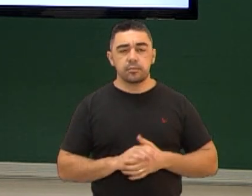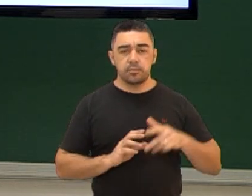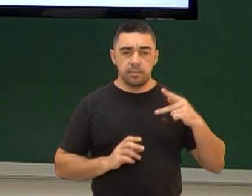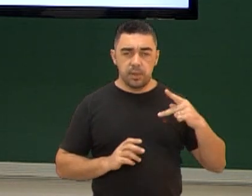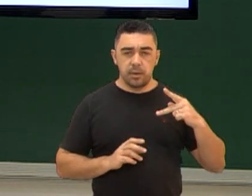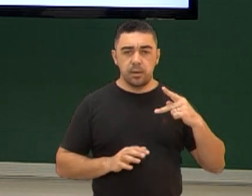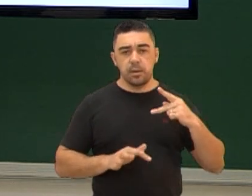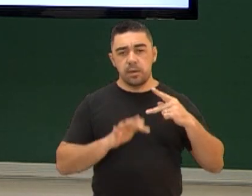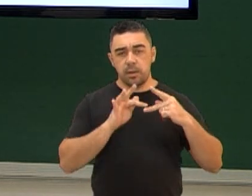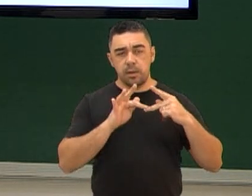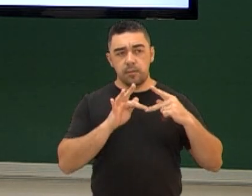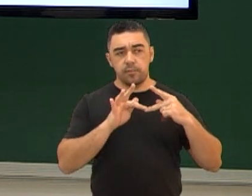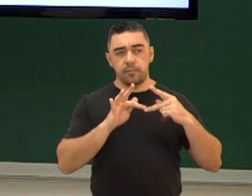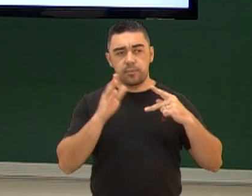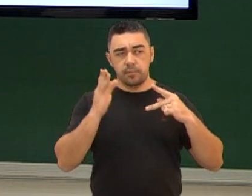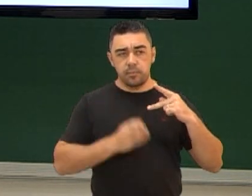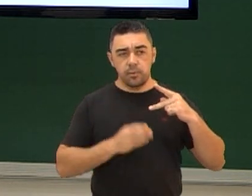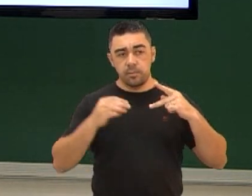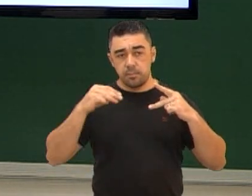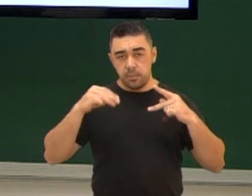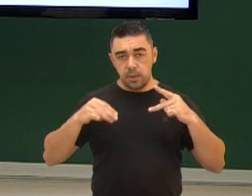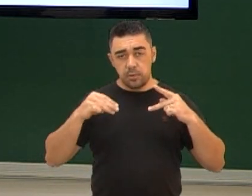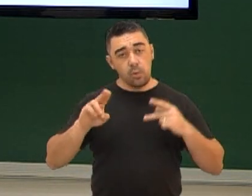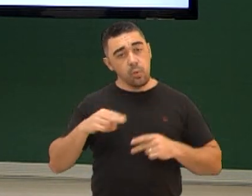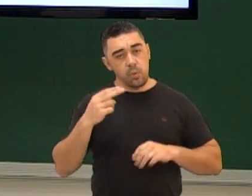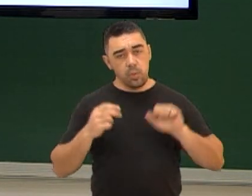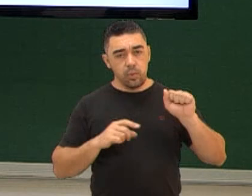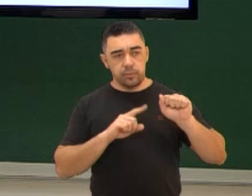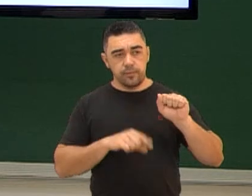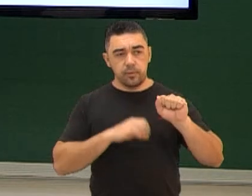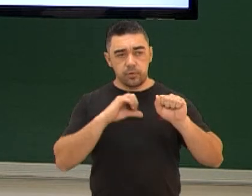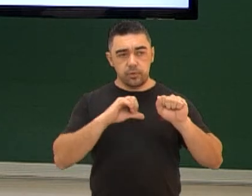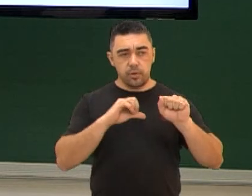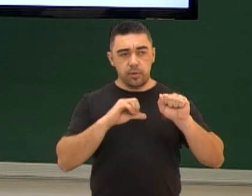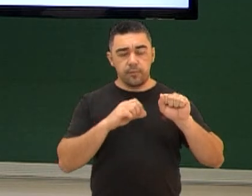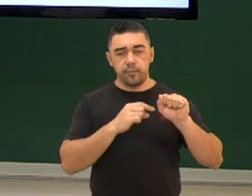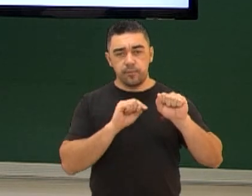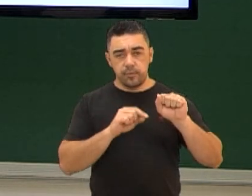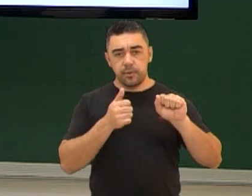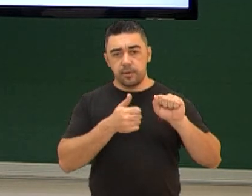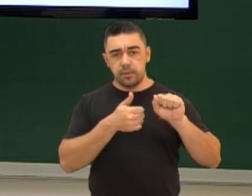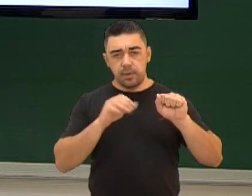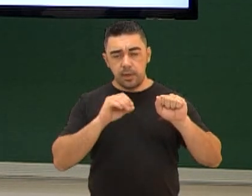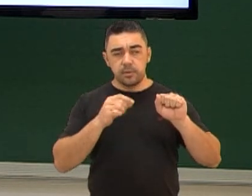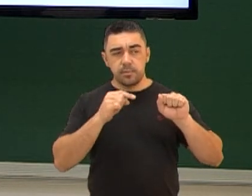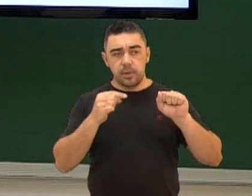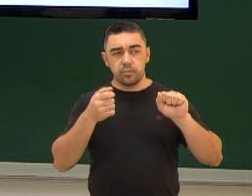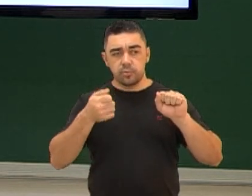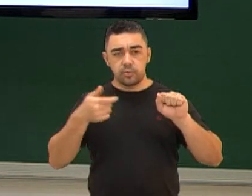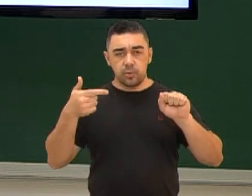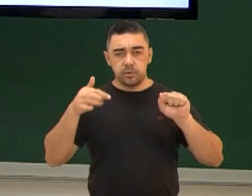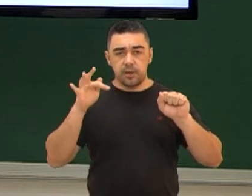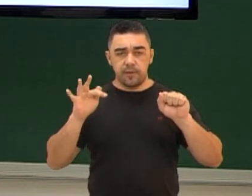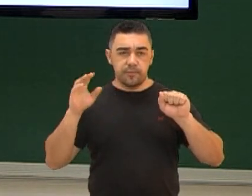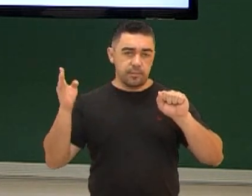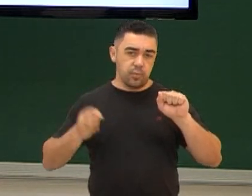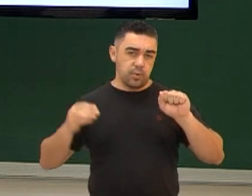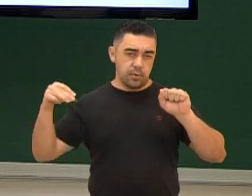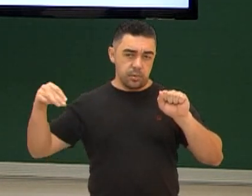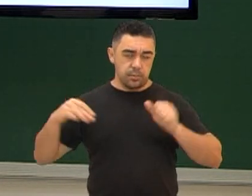picofaraday por metro, ou 8,9 vezes 10 elevado a menos 12, que o pico vale 10 elevado a menos 12, Faraday por